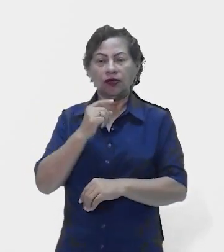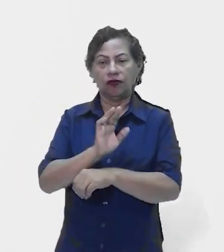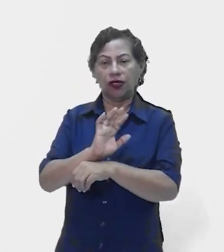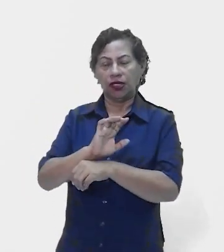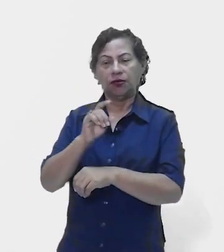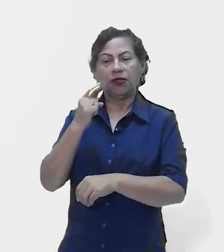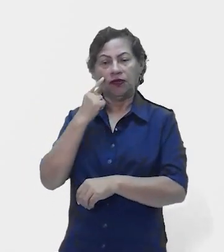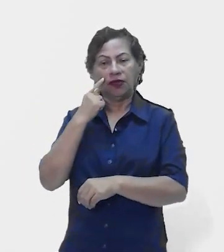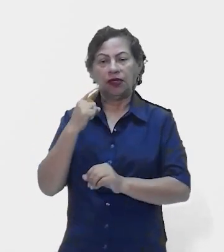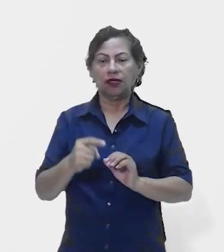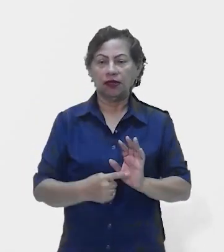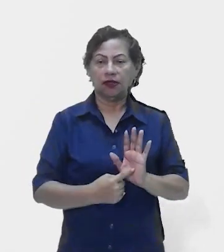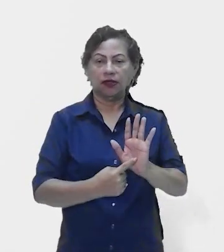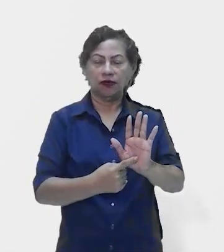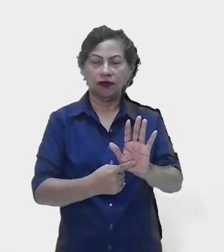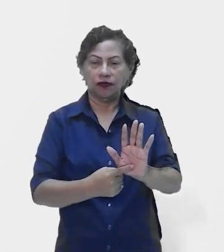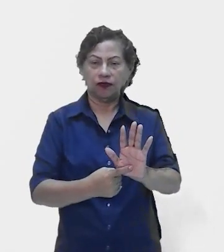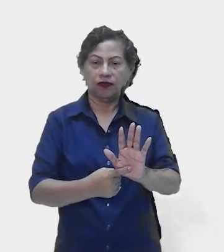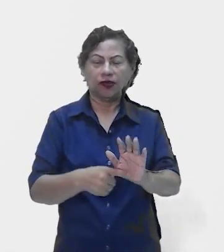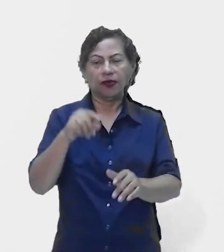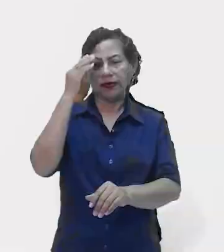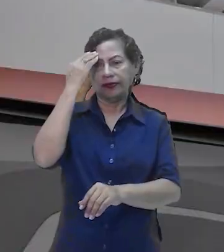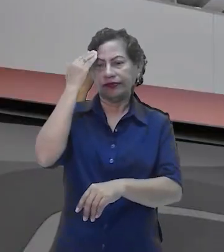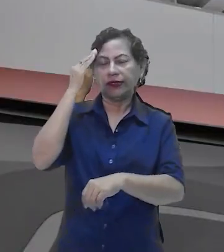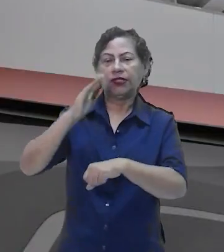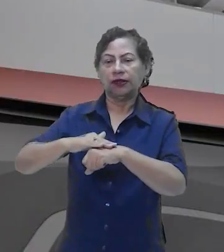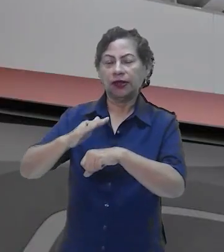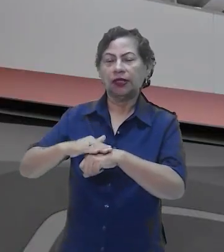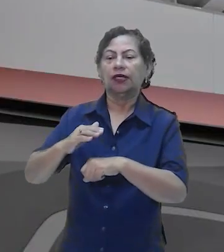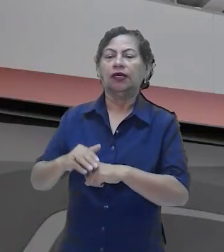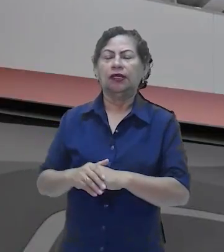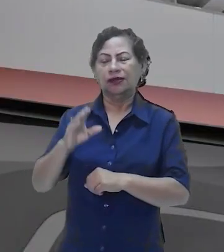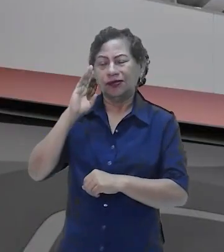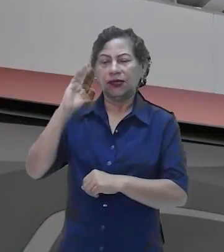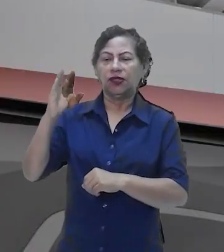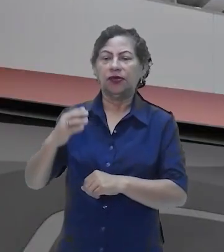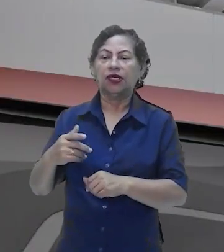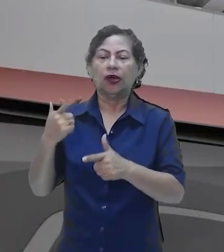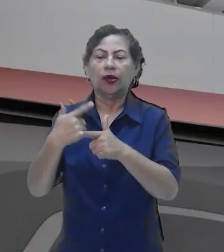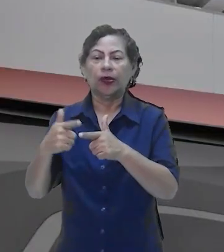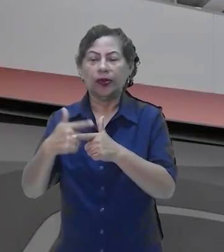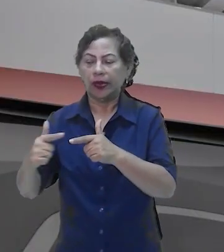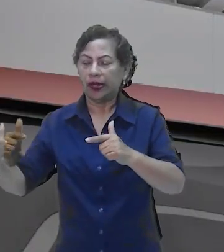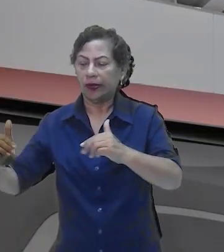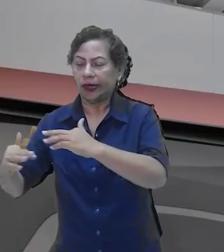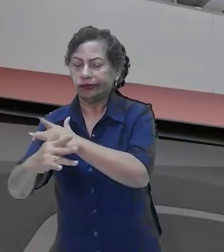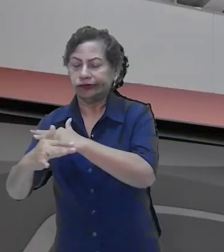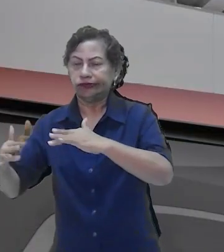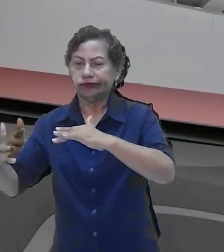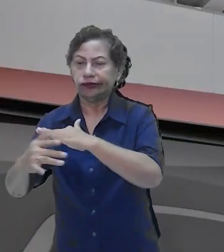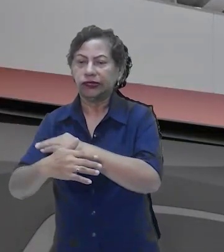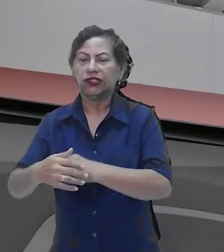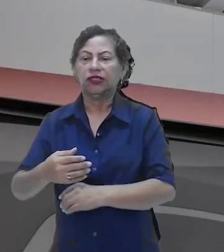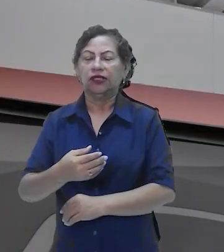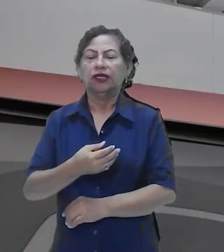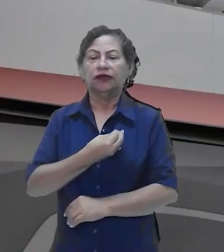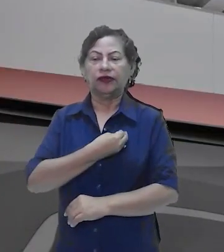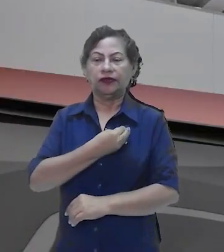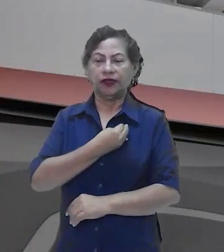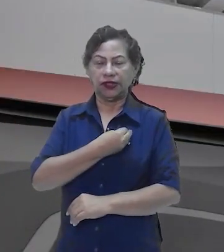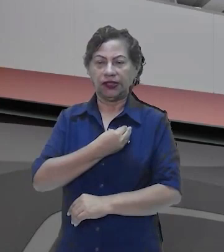que traz para vocês os principais problemas urbanos vivenciados pela nossa